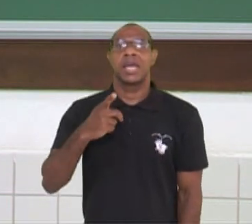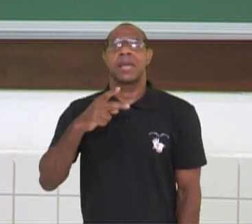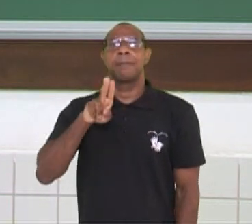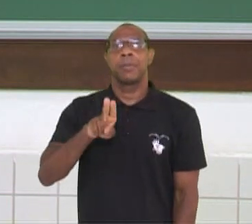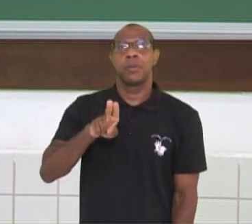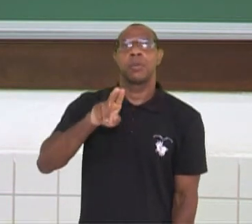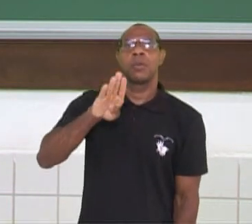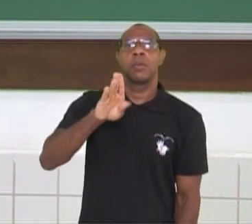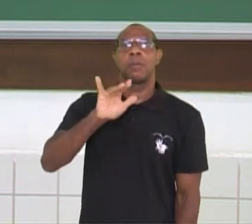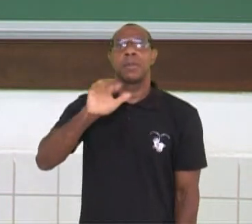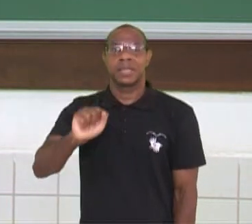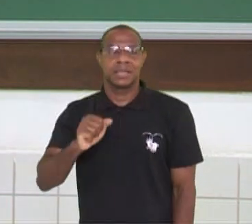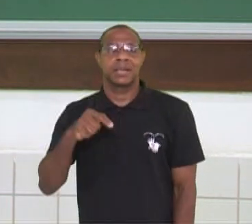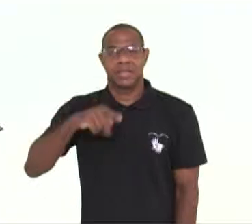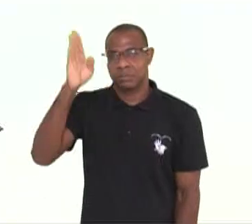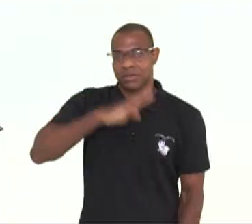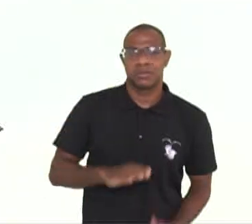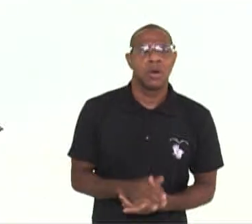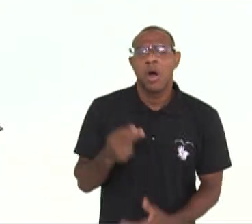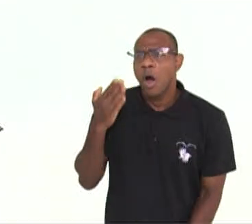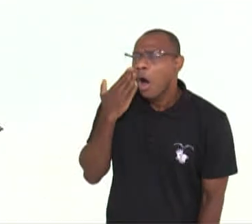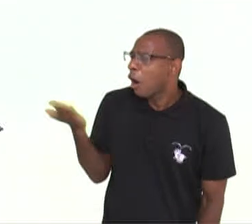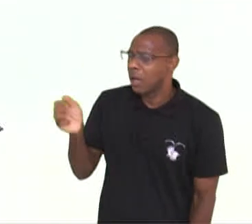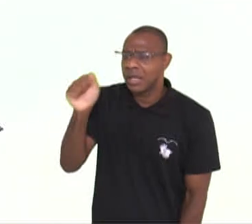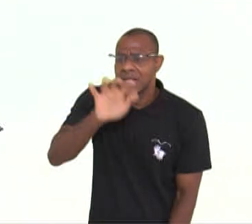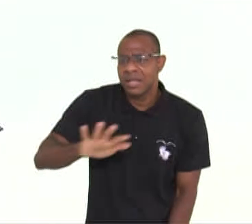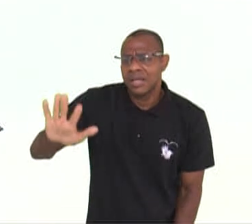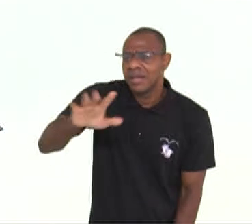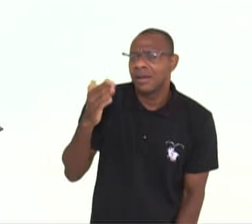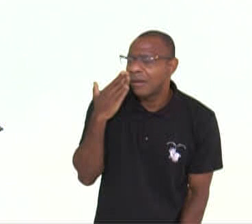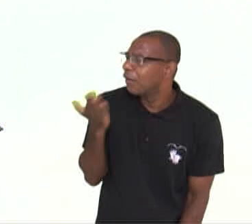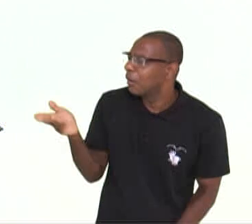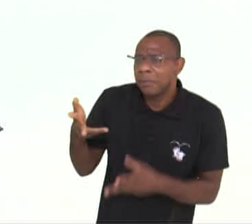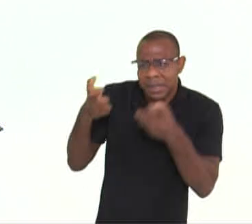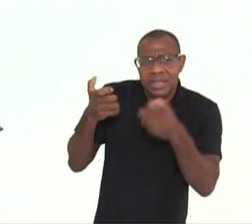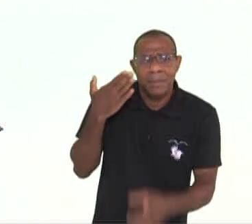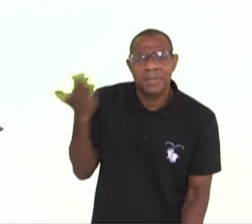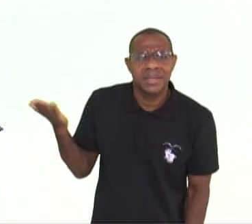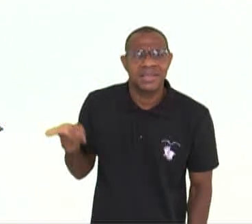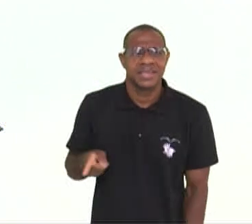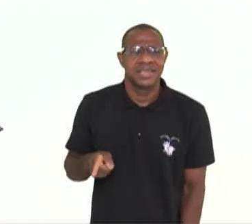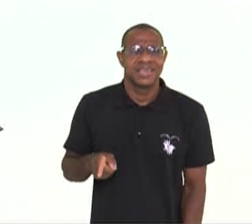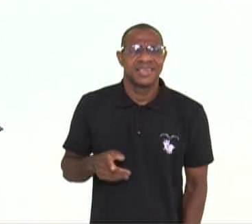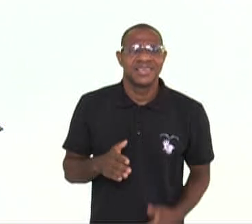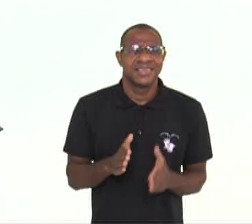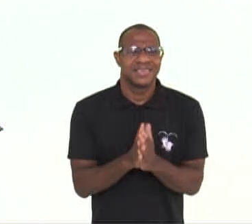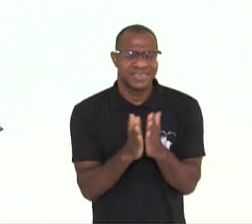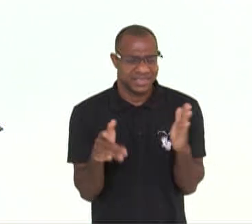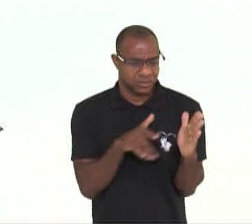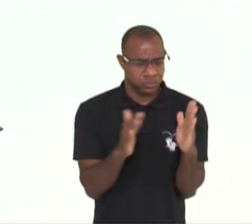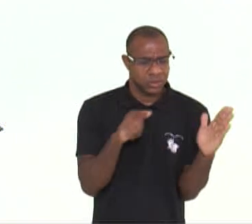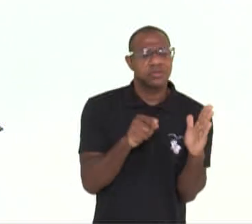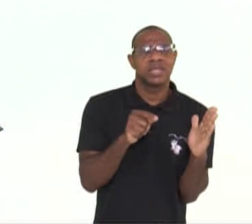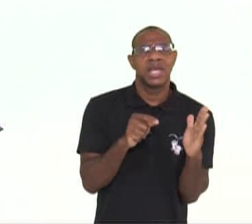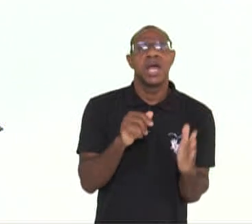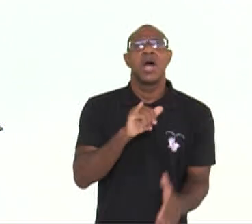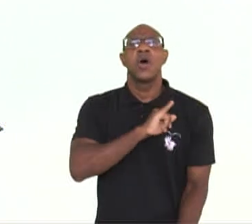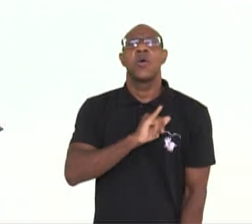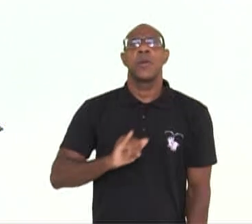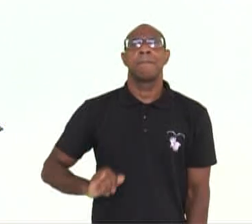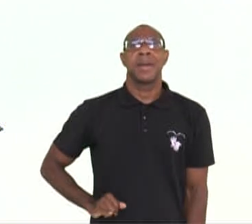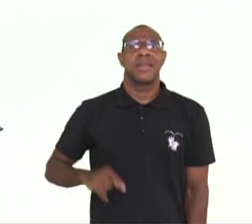da República, olha essa imagem aqui ainda durante o Império do Brasil. Dê uma boa olhada aí no seu lado esquerdo. É